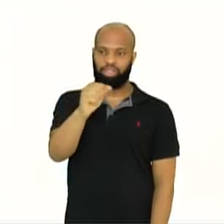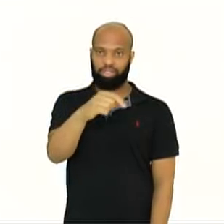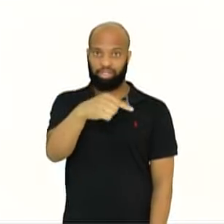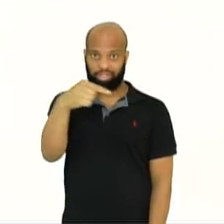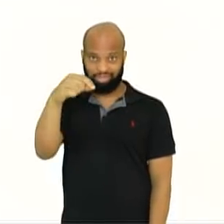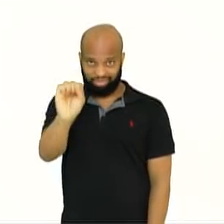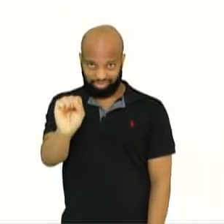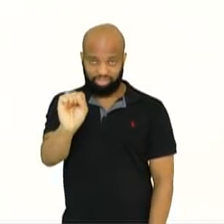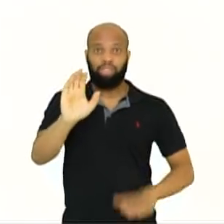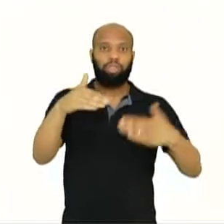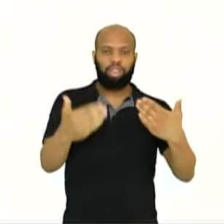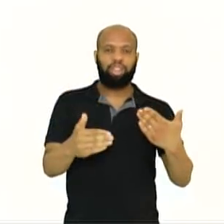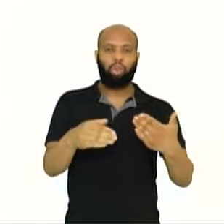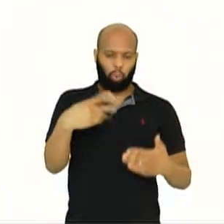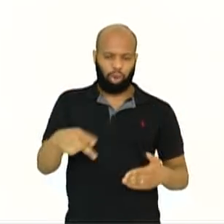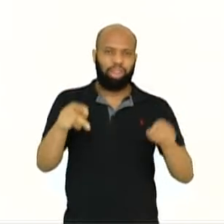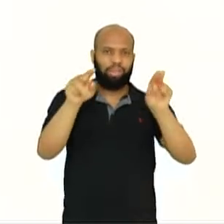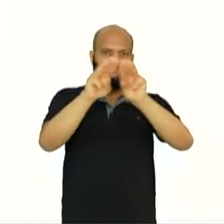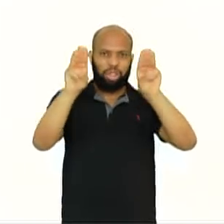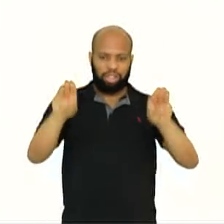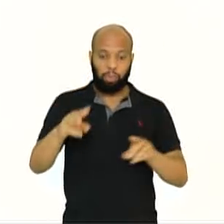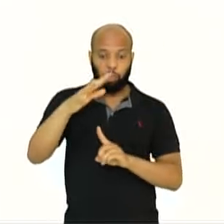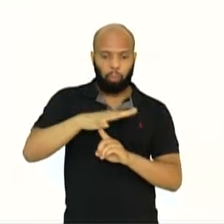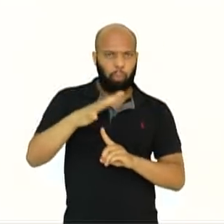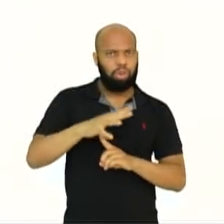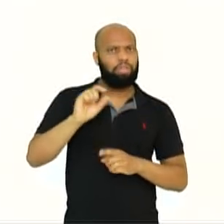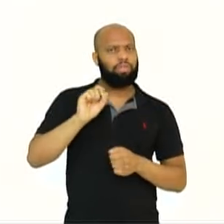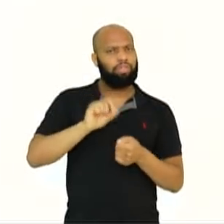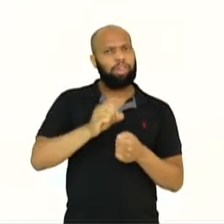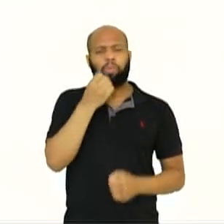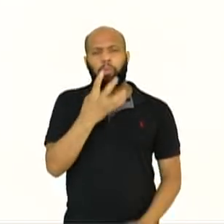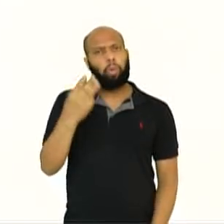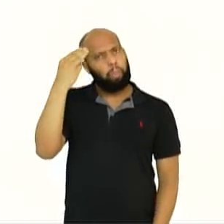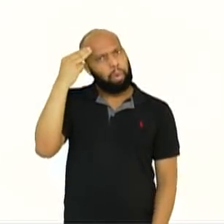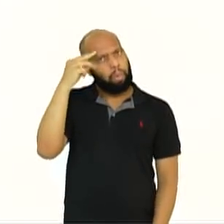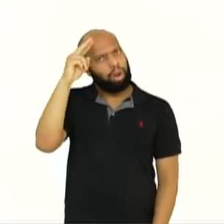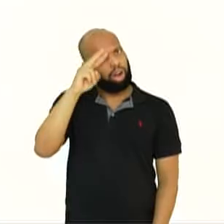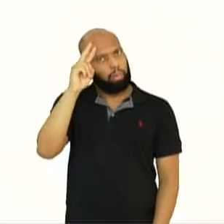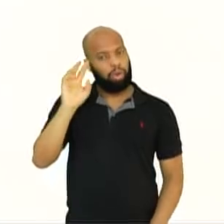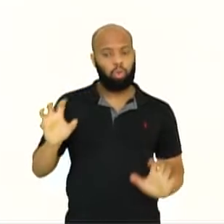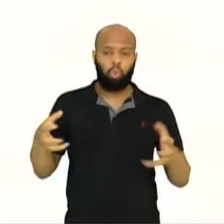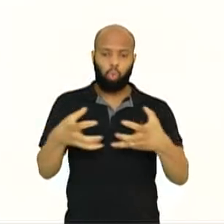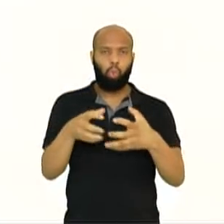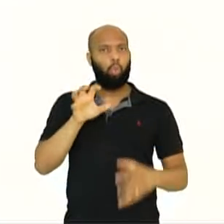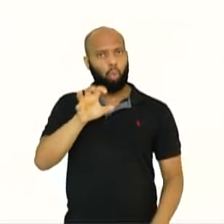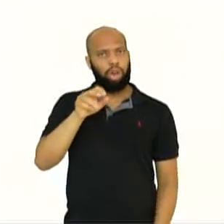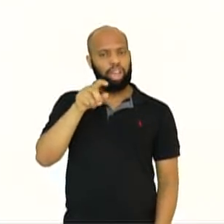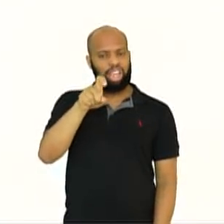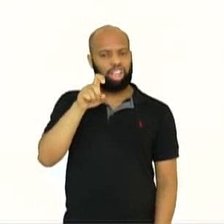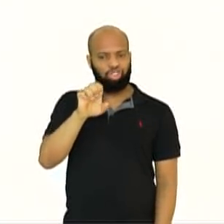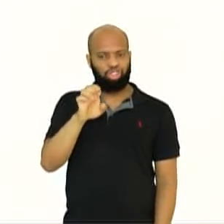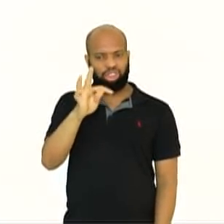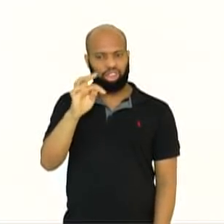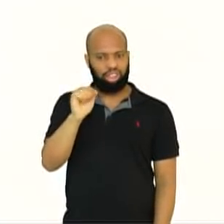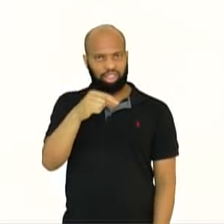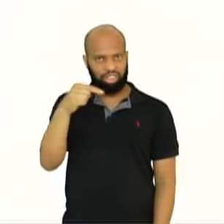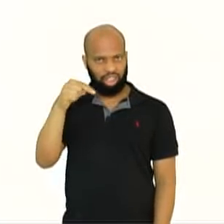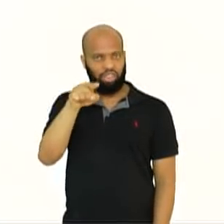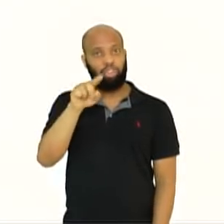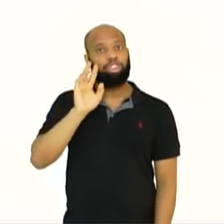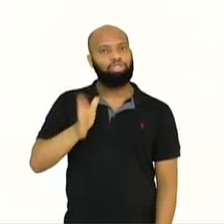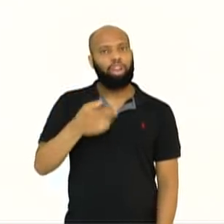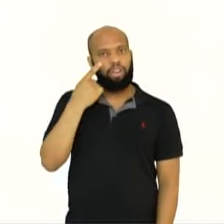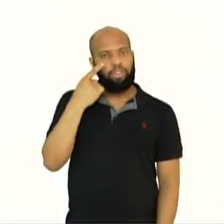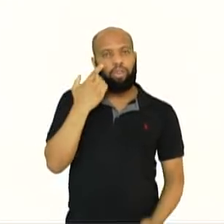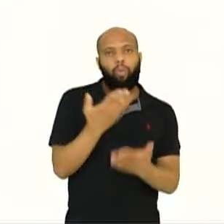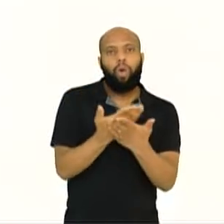fascinante, né, na memória, na preservação e na história do grupo Chetás. Vocês viram nas nossas aulas lá do estúdio, que